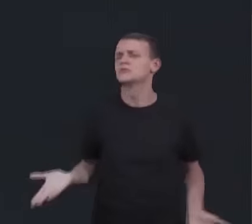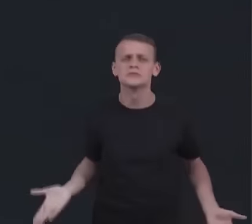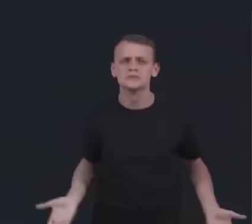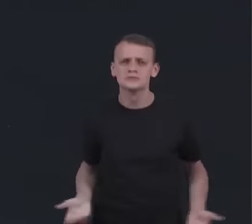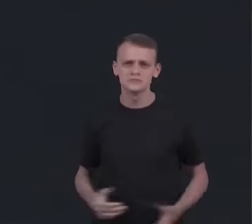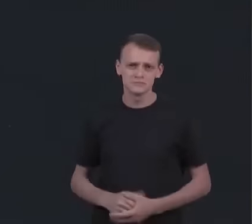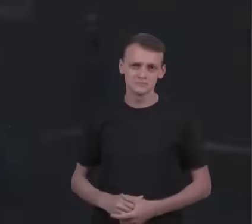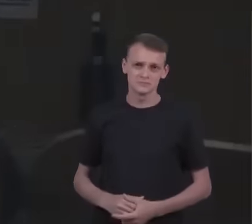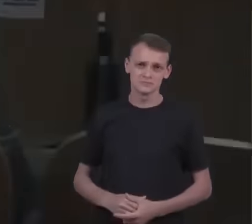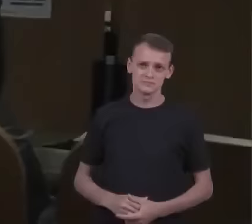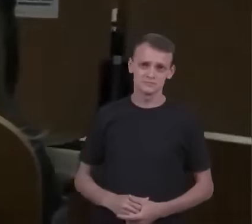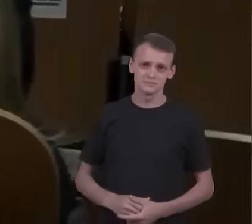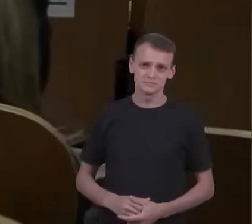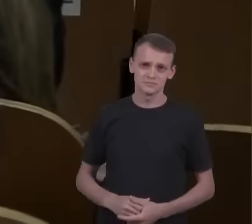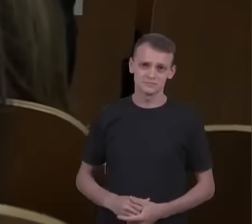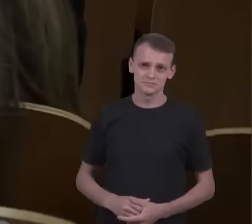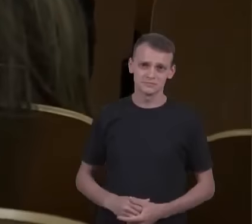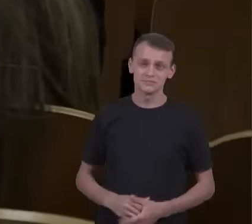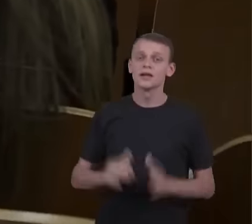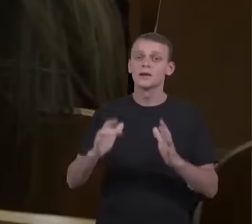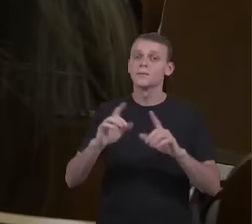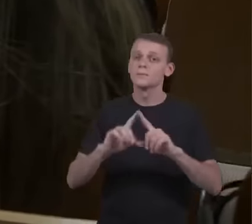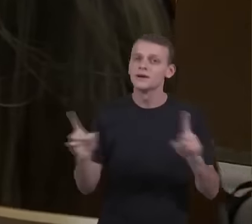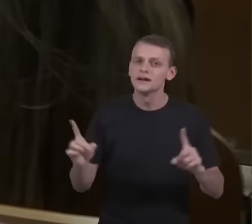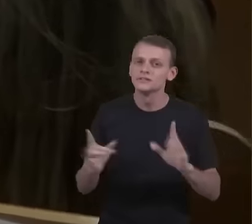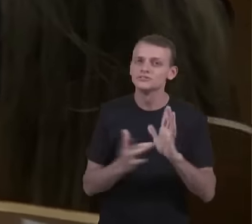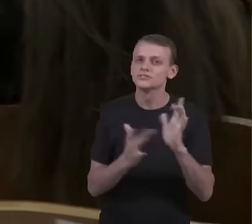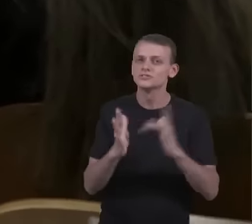Então eles iam para todos os cemitérios e